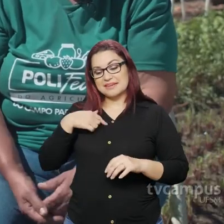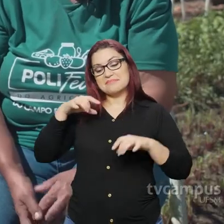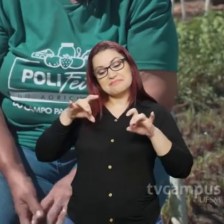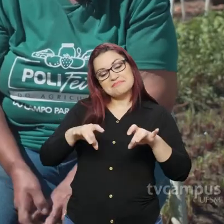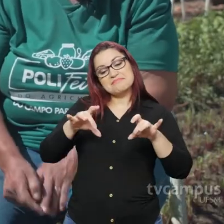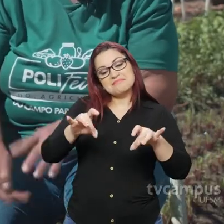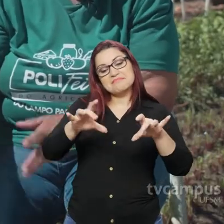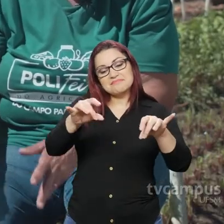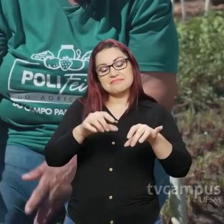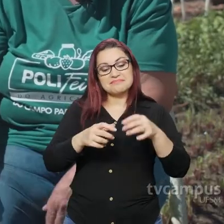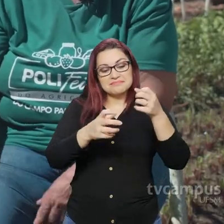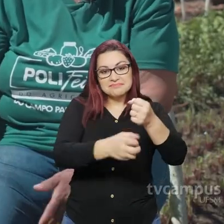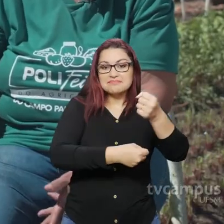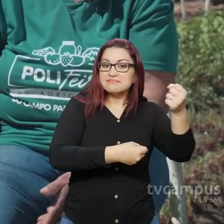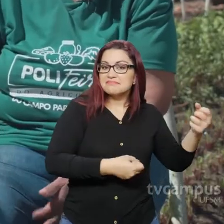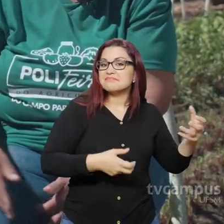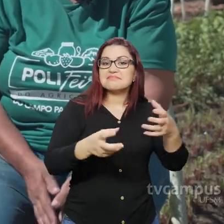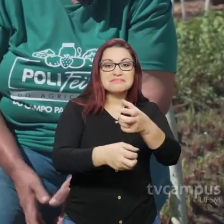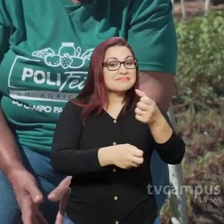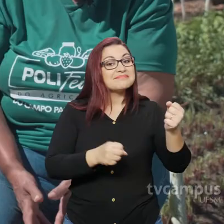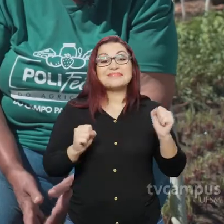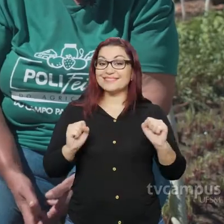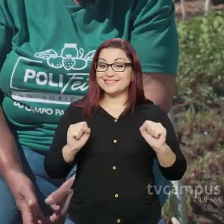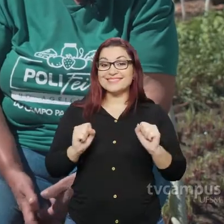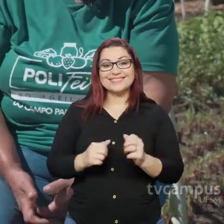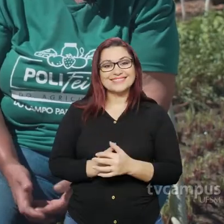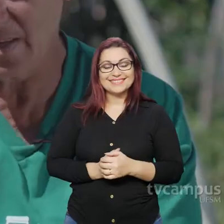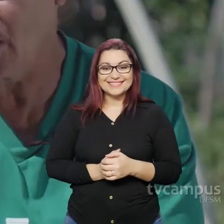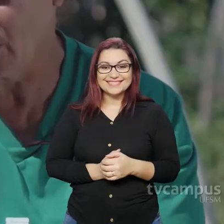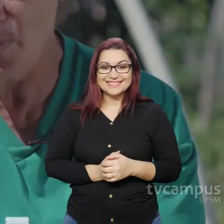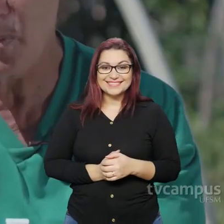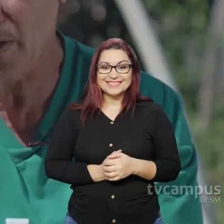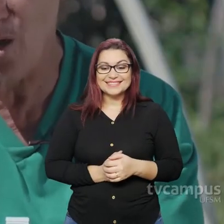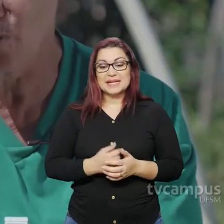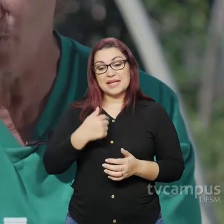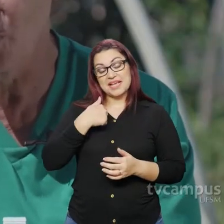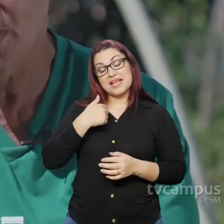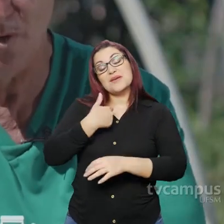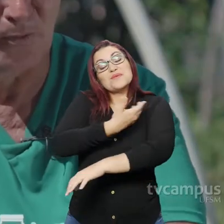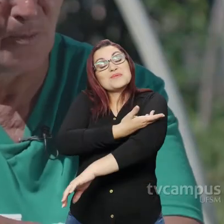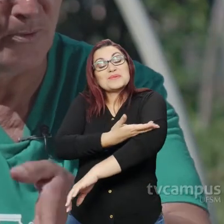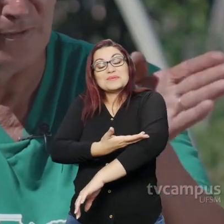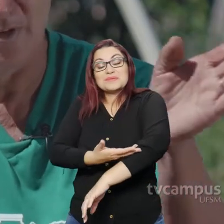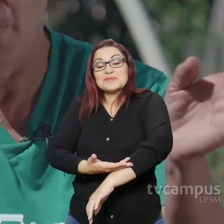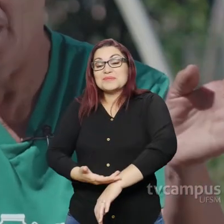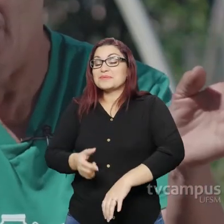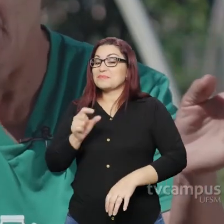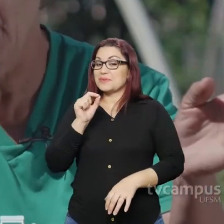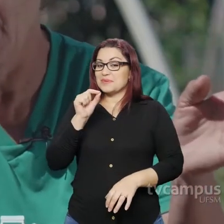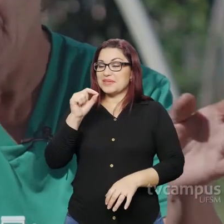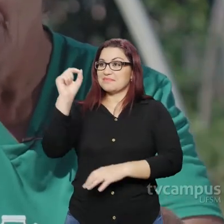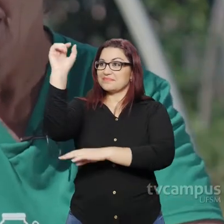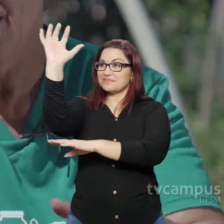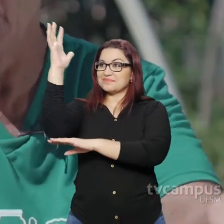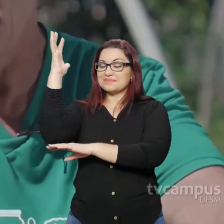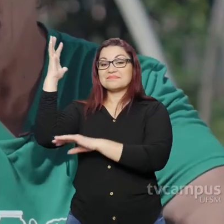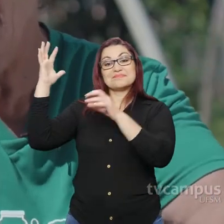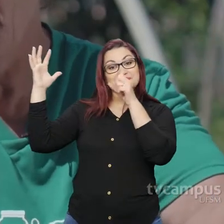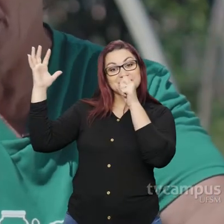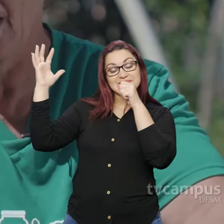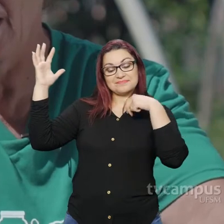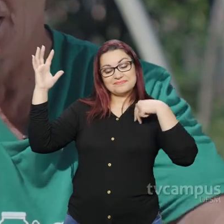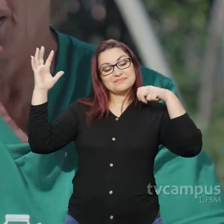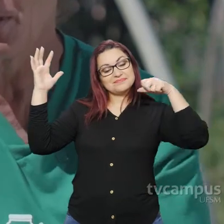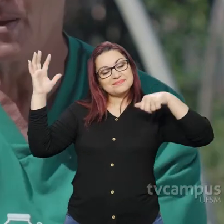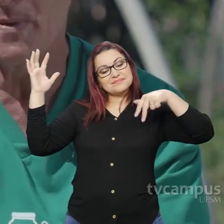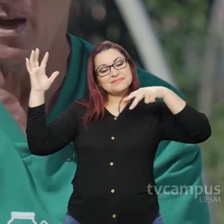estar te preparando, vim te levando, tu não pode. Eu tenho um costume, eu não sei se eu sempre peguei o costume, se eu vou para a horta, se eu passo